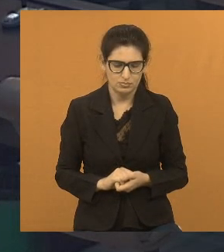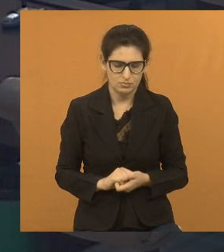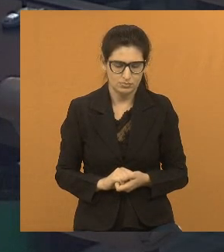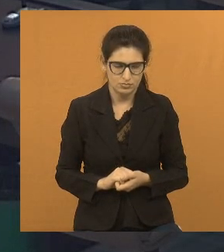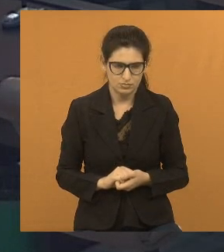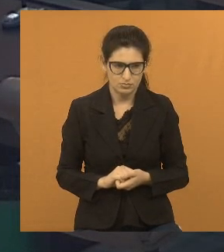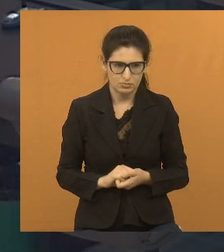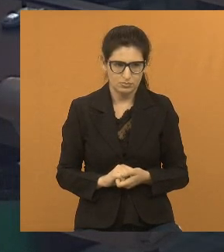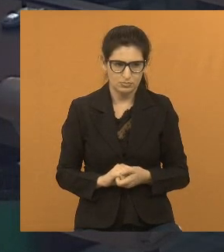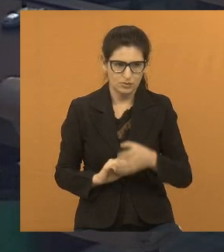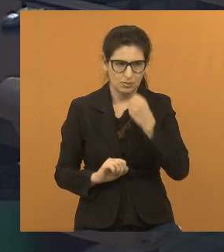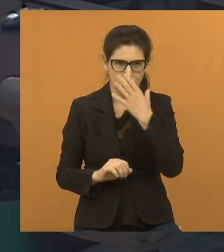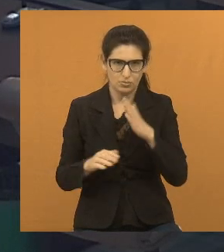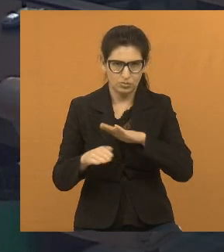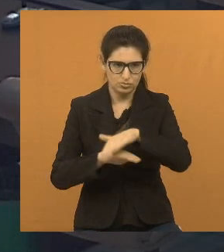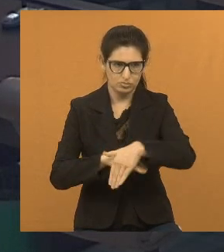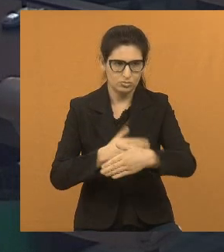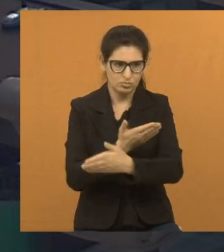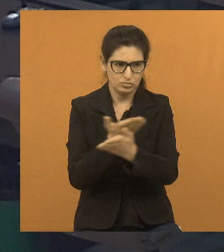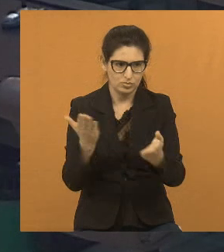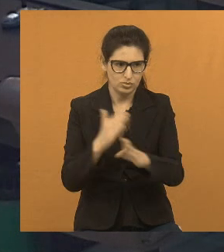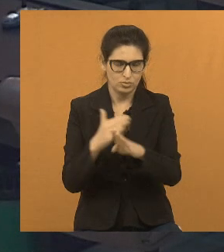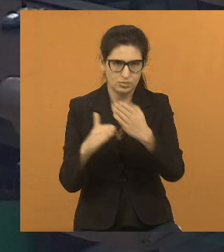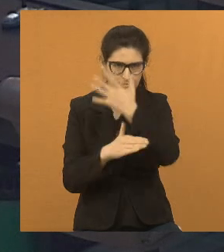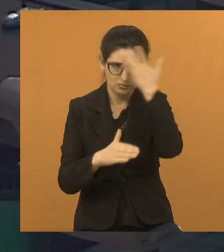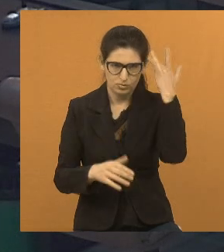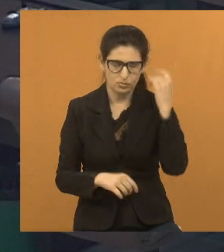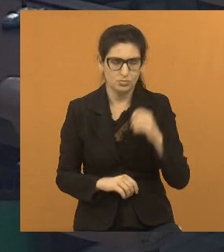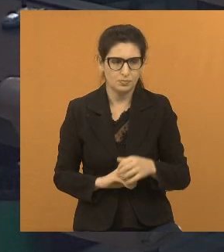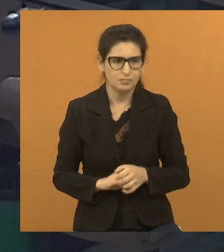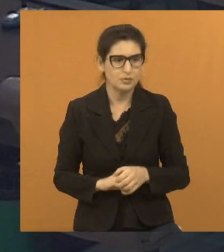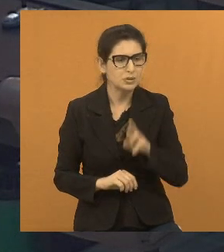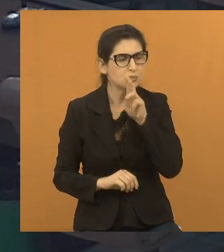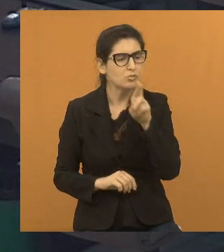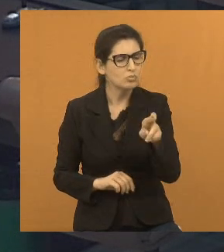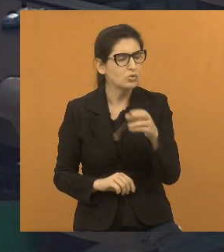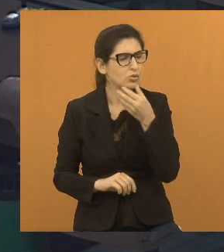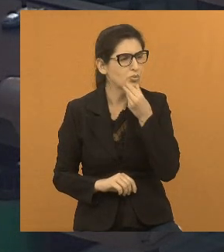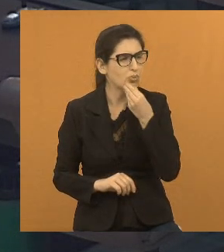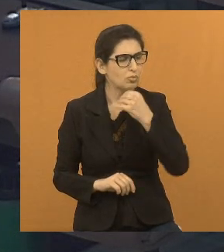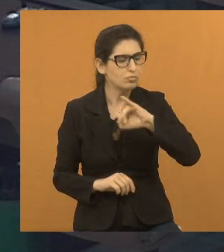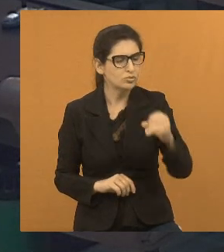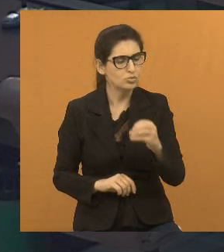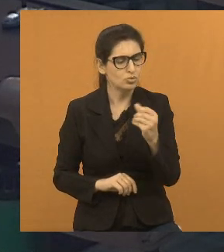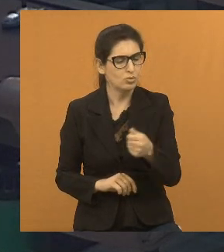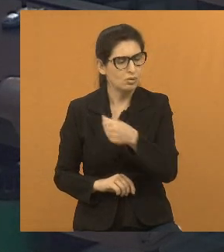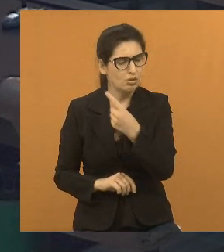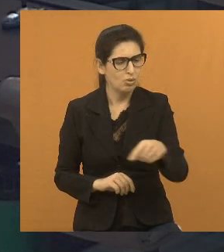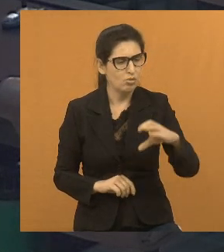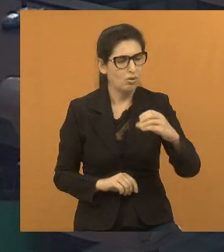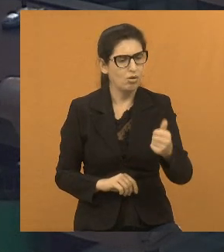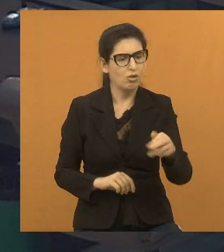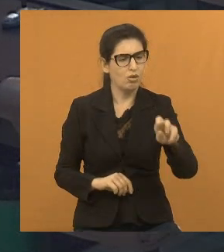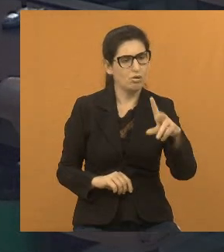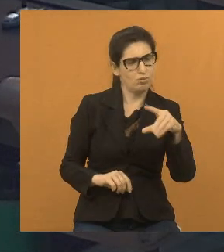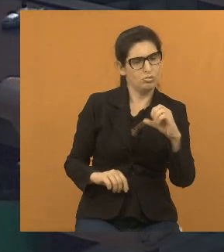Boa noite a todos. Respondendo ao senhor João Carlos, essa estrada do Varadouro, ela não vai